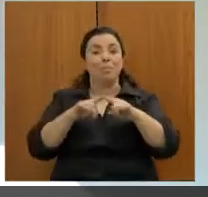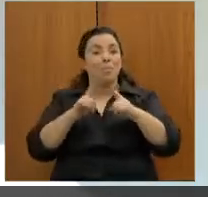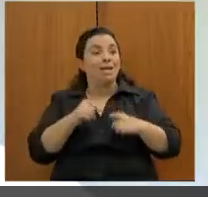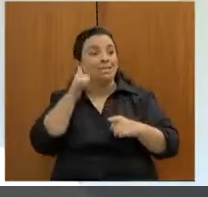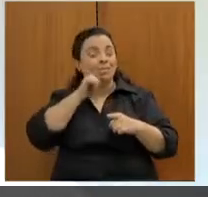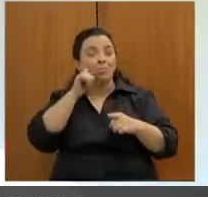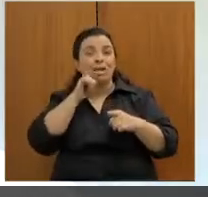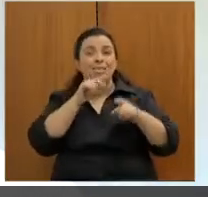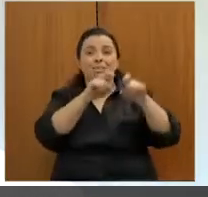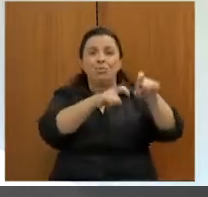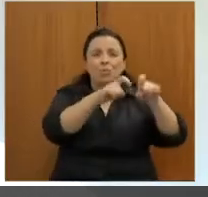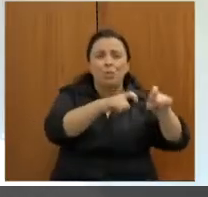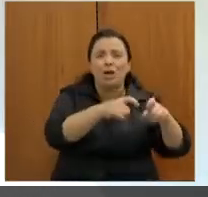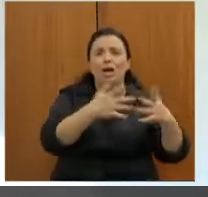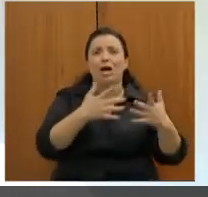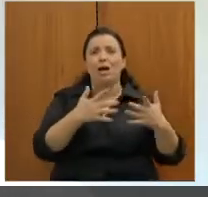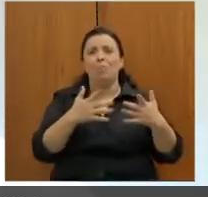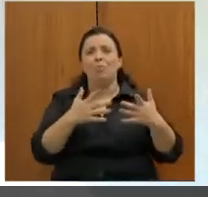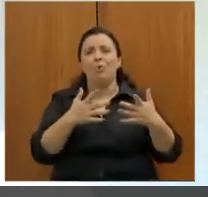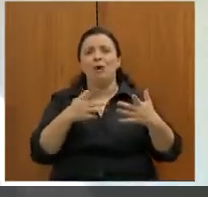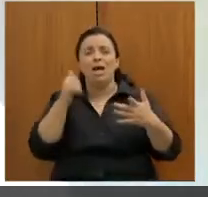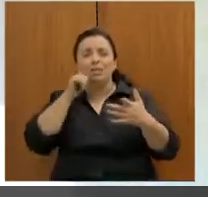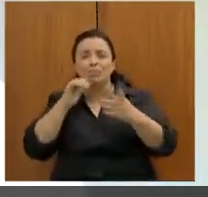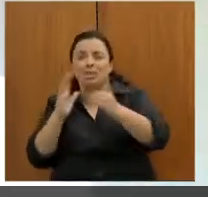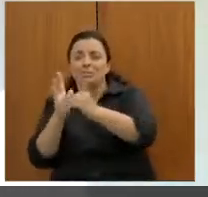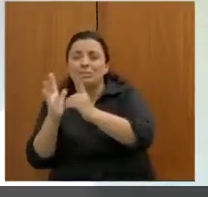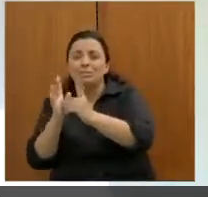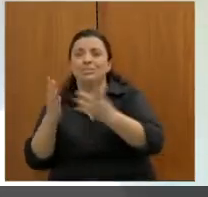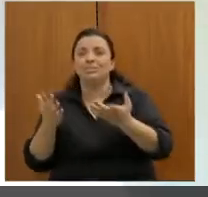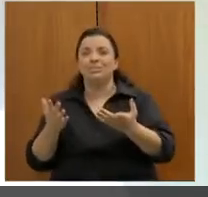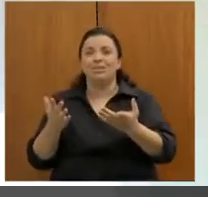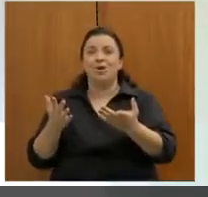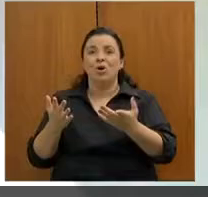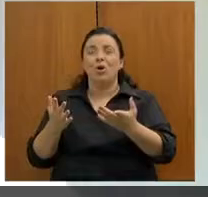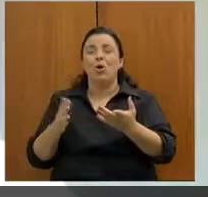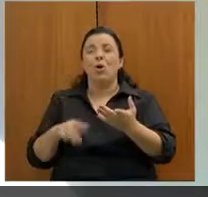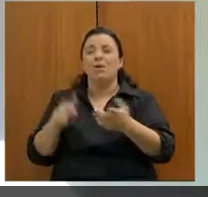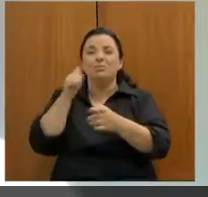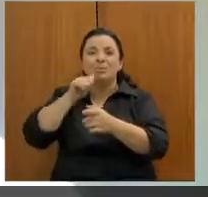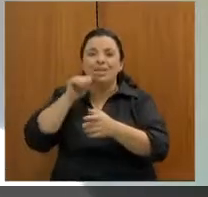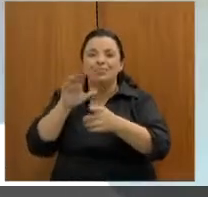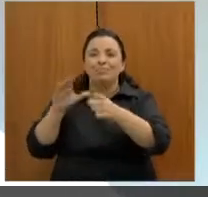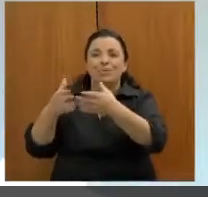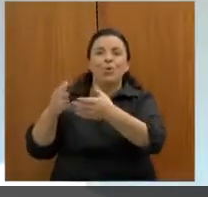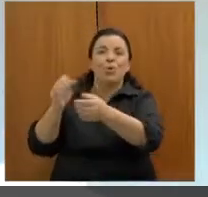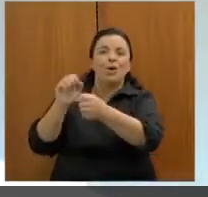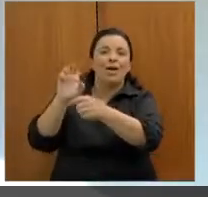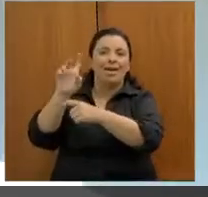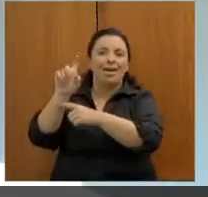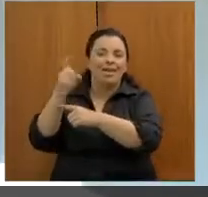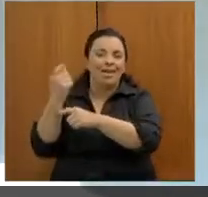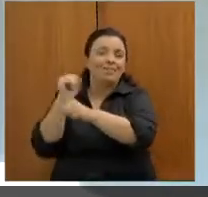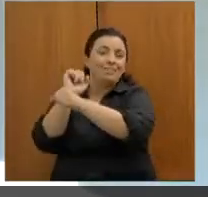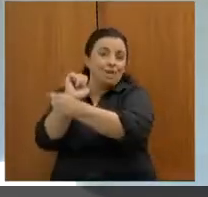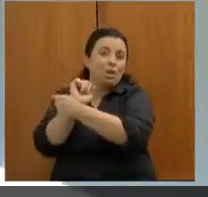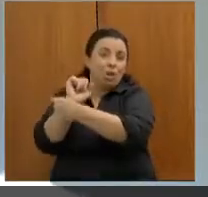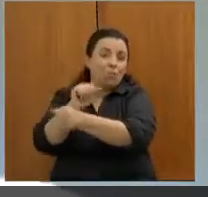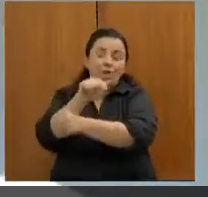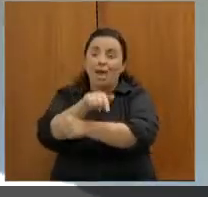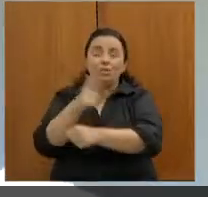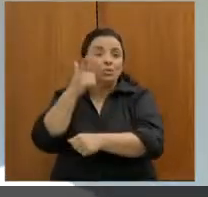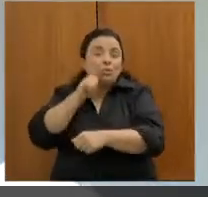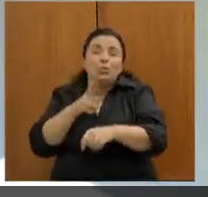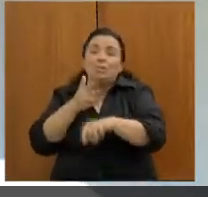Aldeias dos quilombos e ainda tô mudando a proteger o próprio território é o contrário